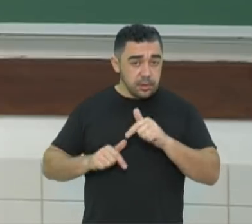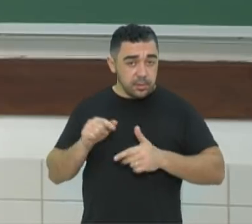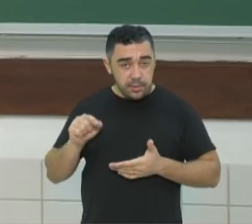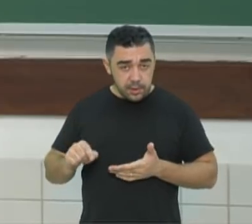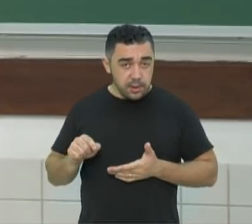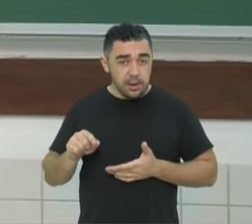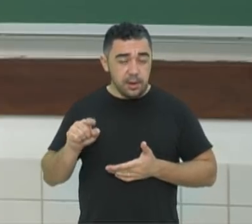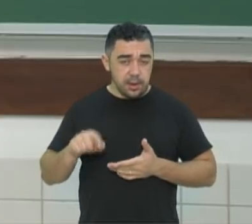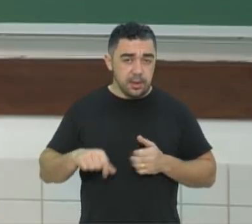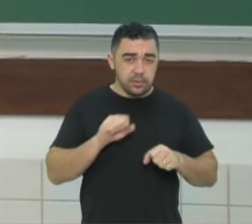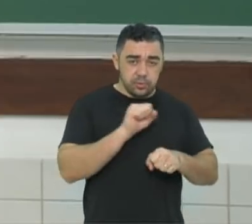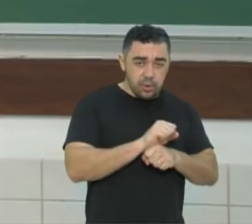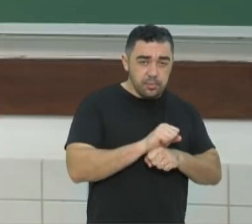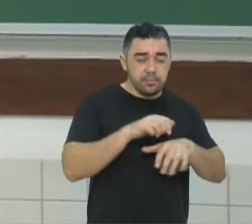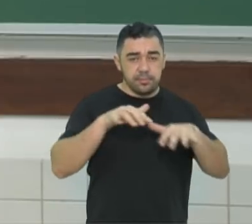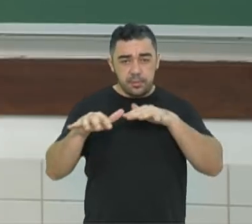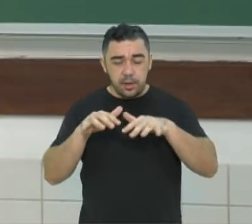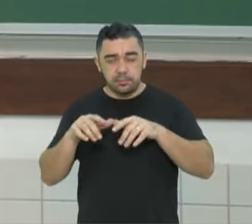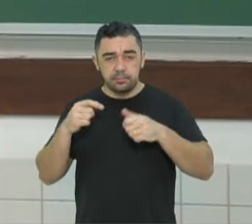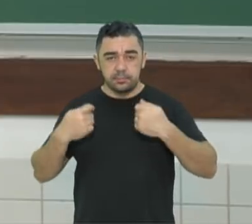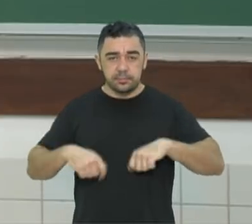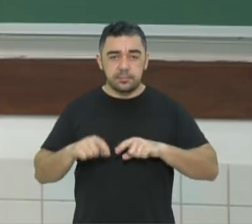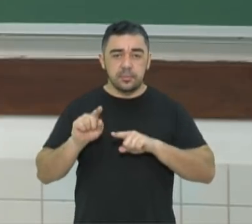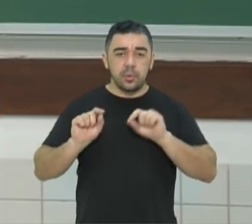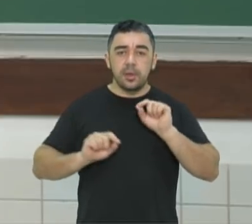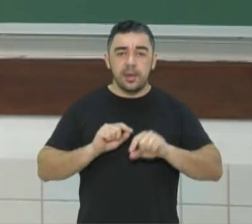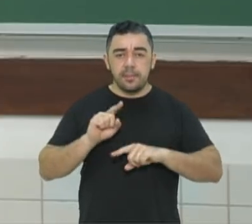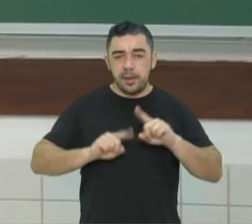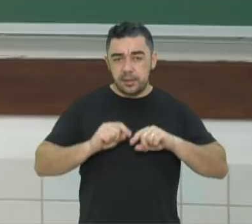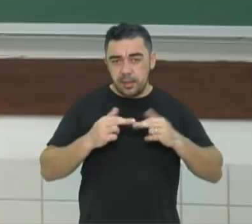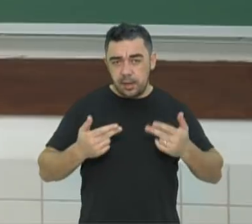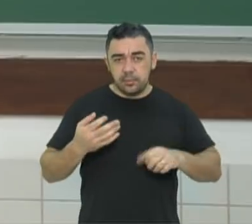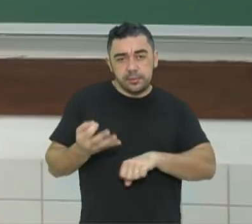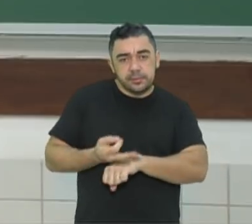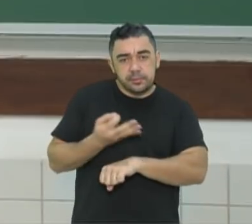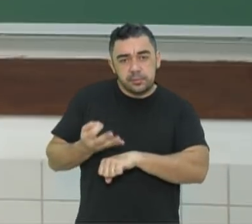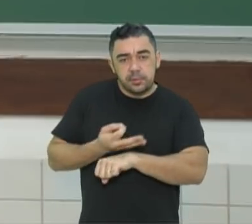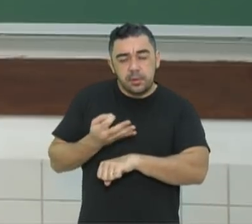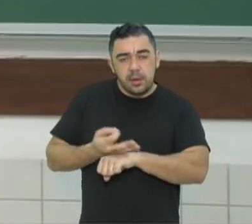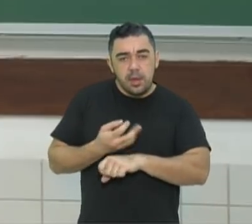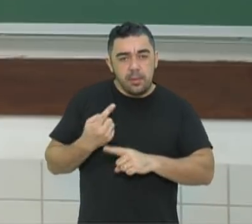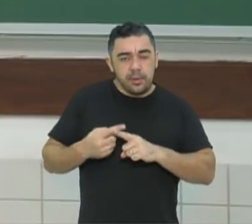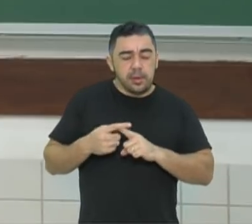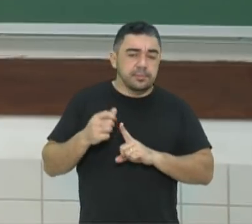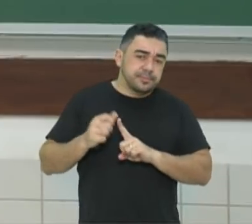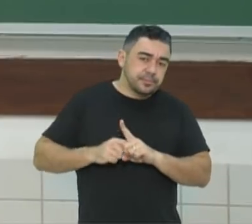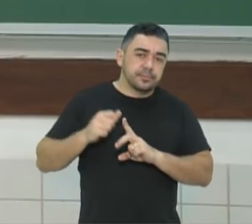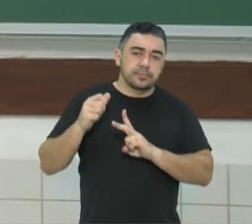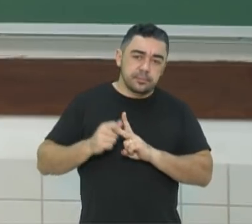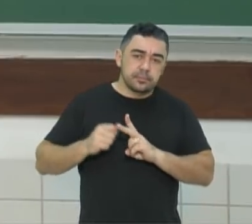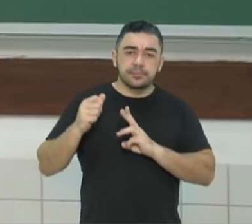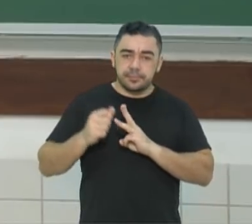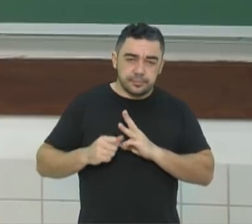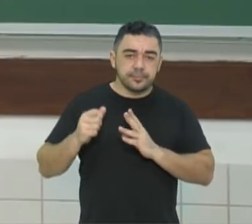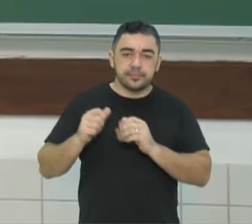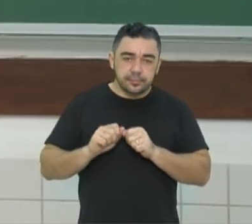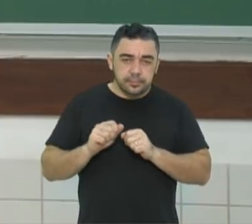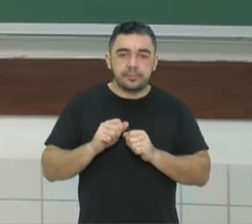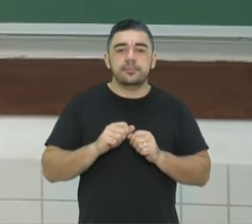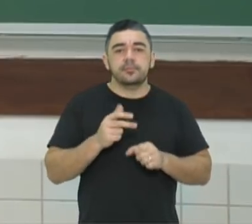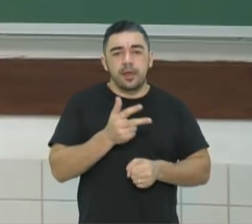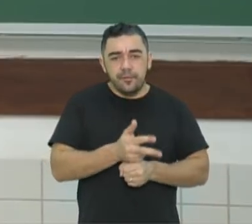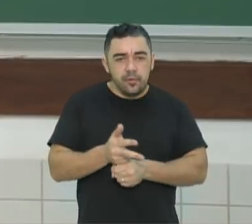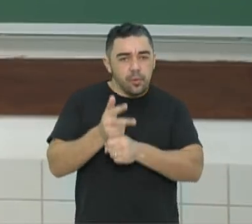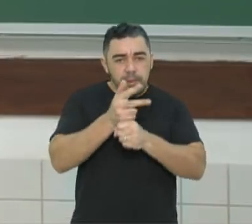o stop motion ele precisava de um material que fosse resistente, porque durava muito tempo, durava meses se usando os mesmos objetos para poder se